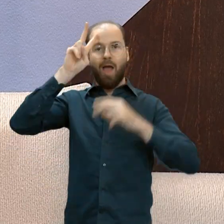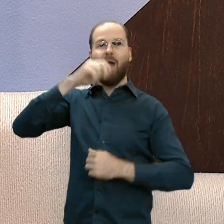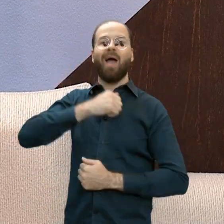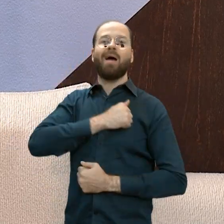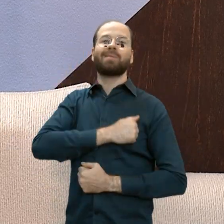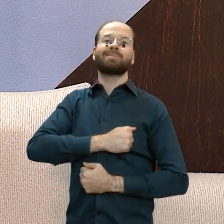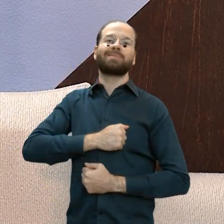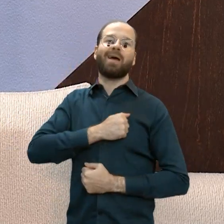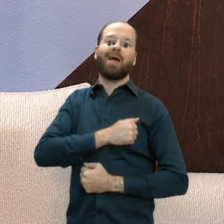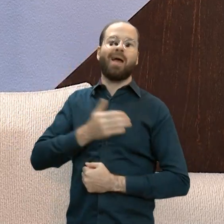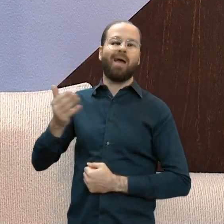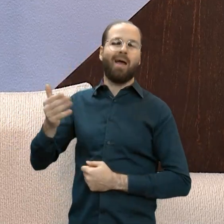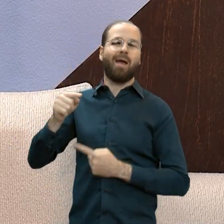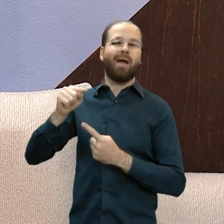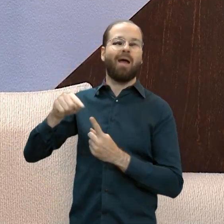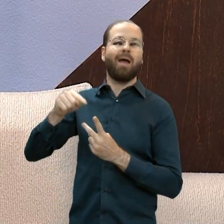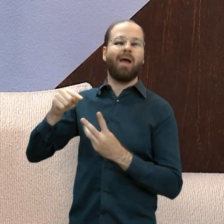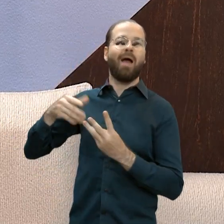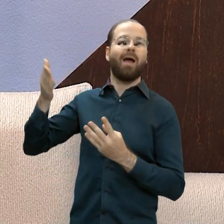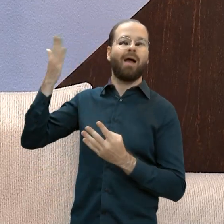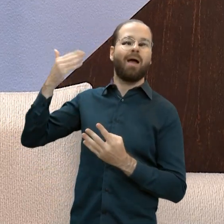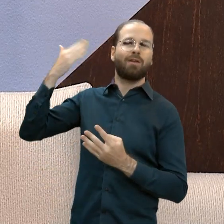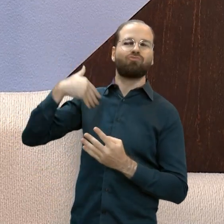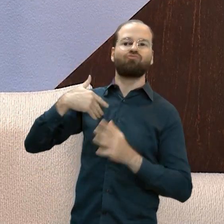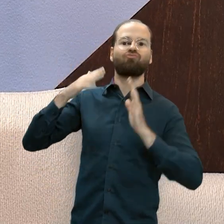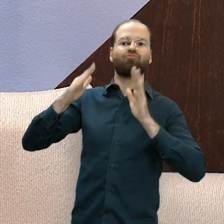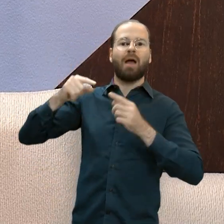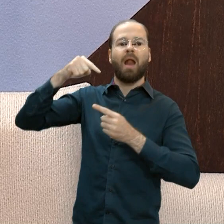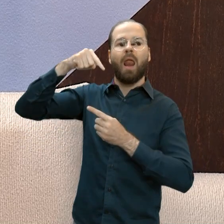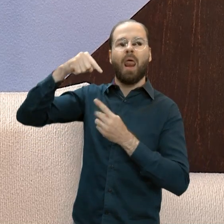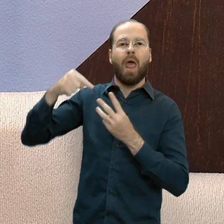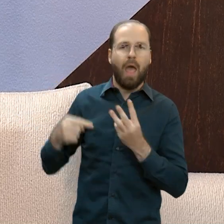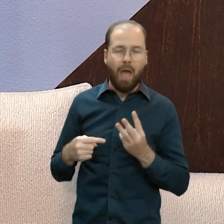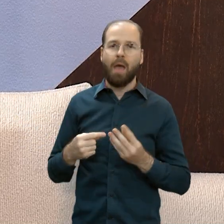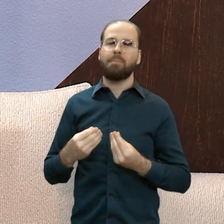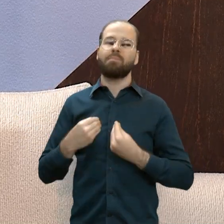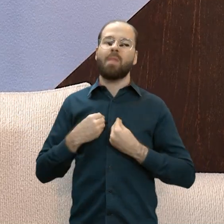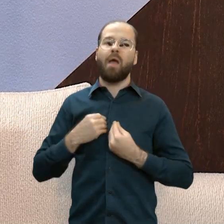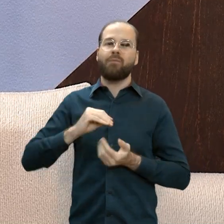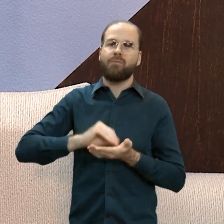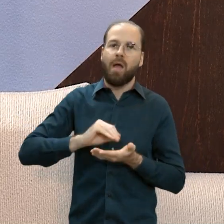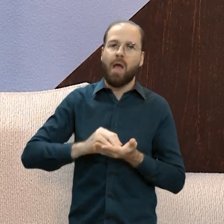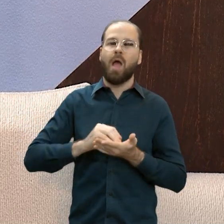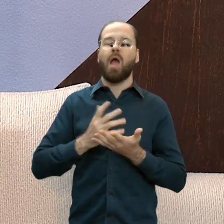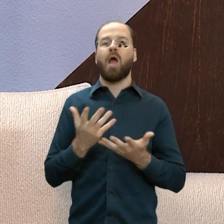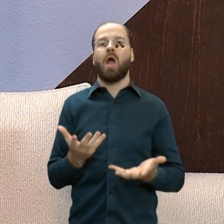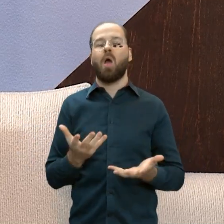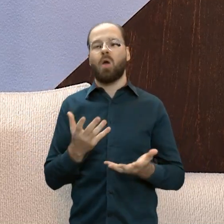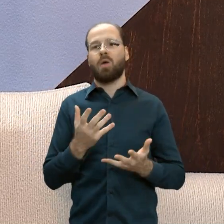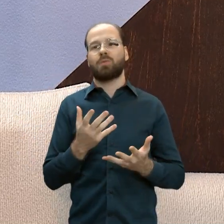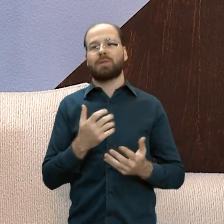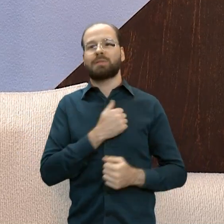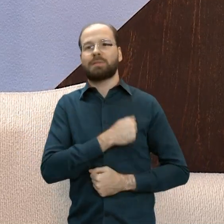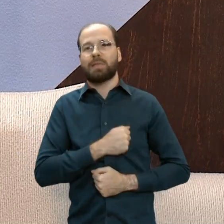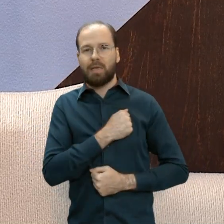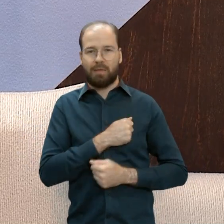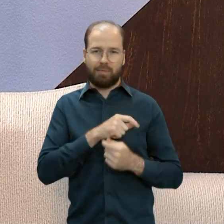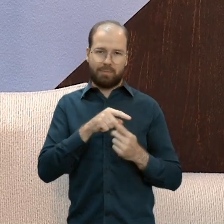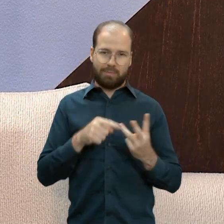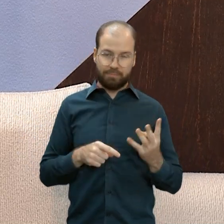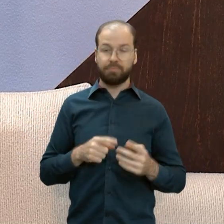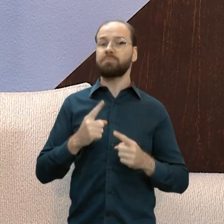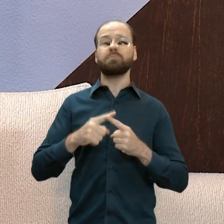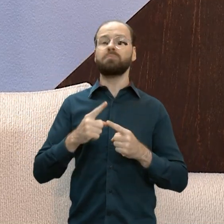fazem seguir, elas que nos fazem nos recompor de uma perda, de uma ausência mais prolongada. E por que eu falo nessa